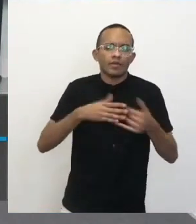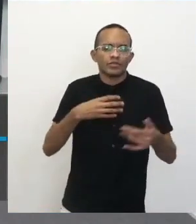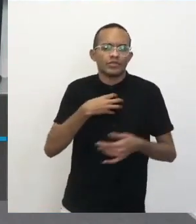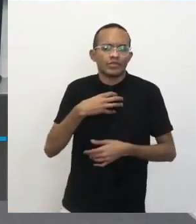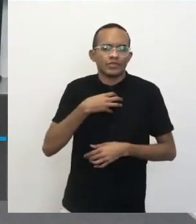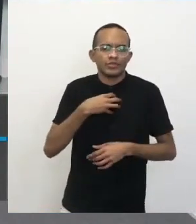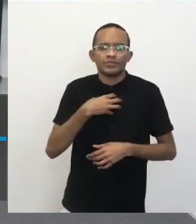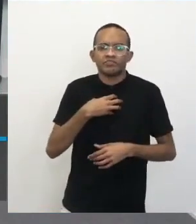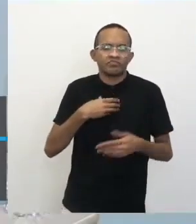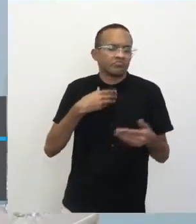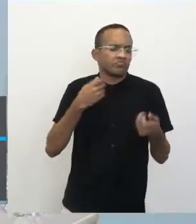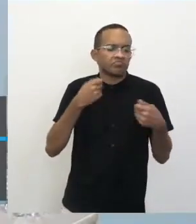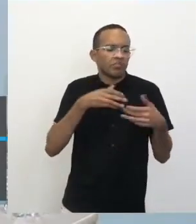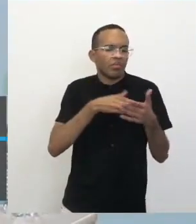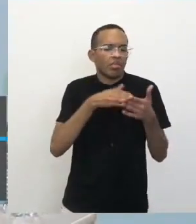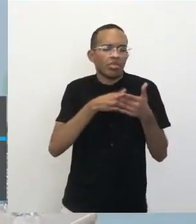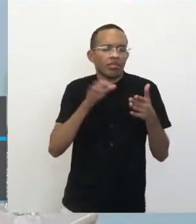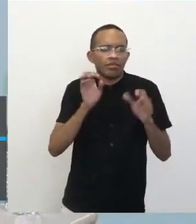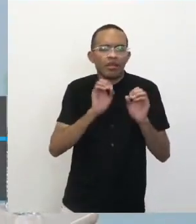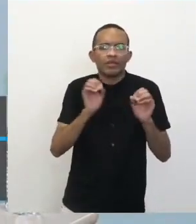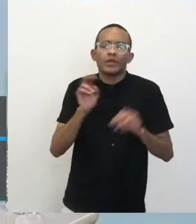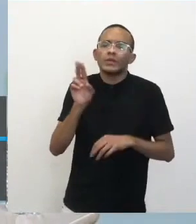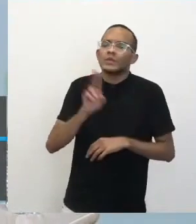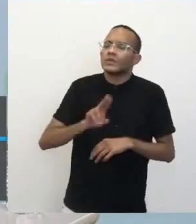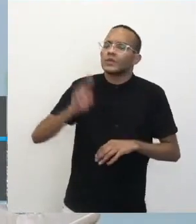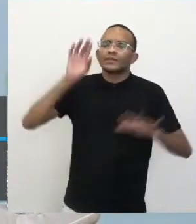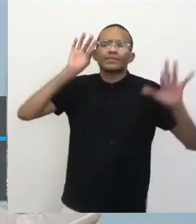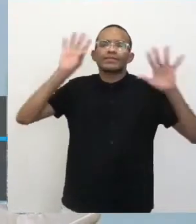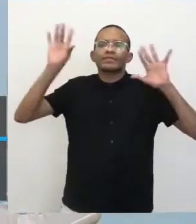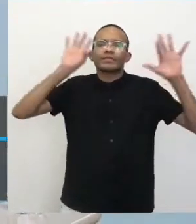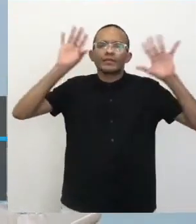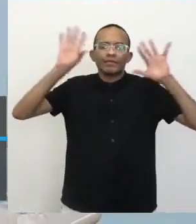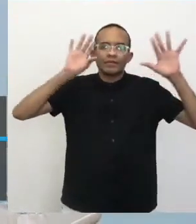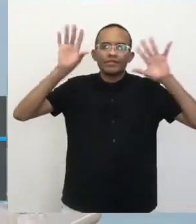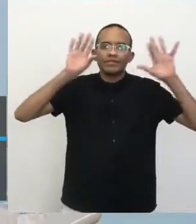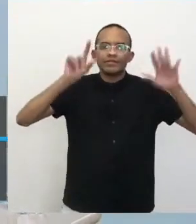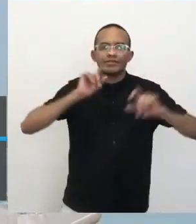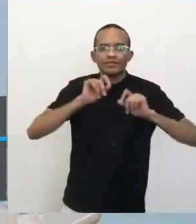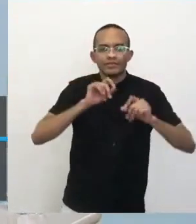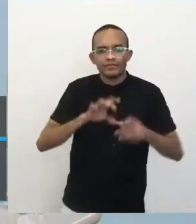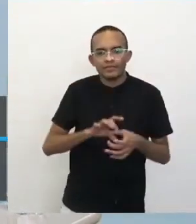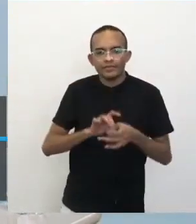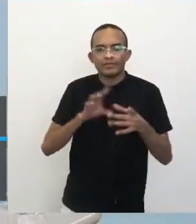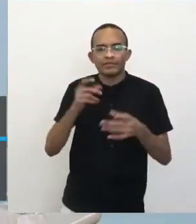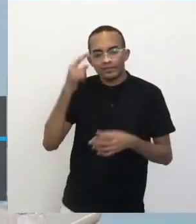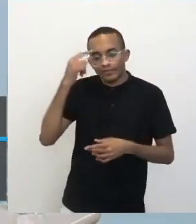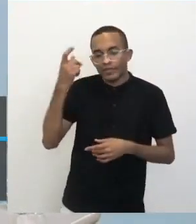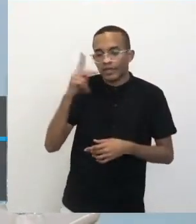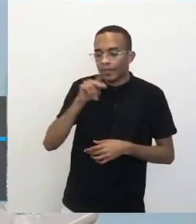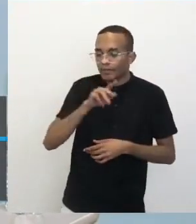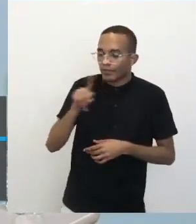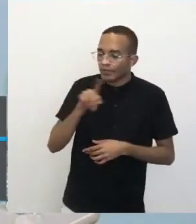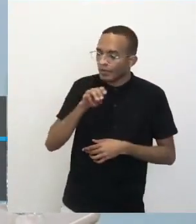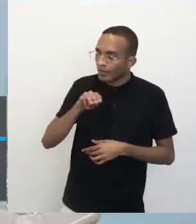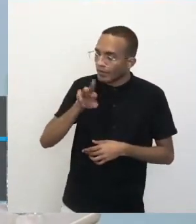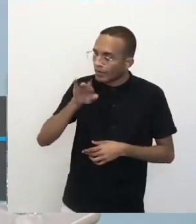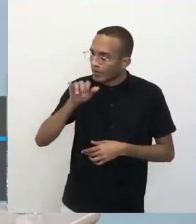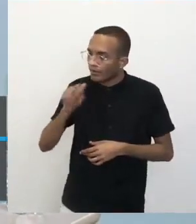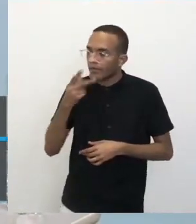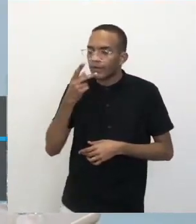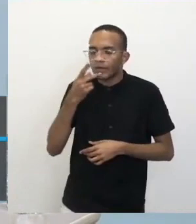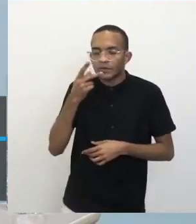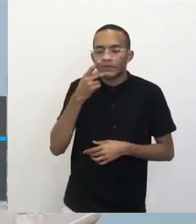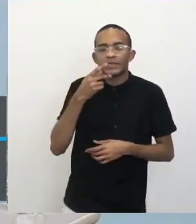Sem nenhum impedimento. Então você usa e abusa da sua imaginação, da sua criatividade, e depois, o que a Promárcia falou, você vai eliminando aquelas que não